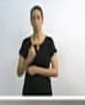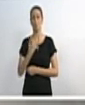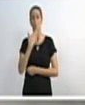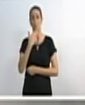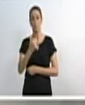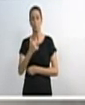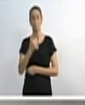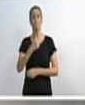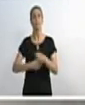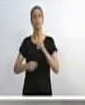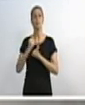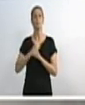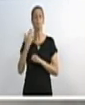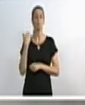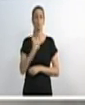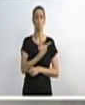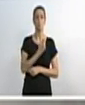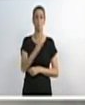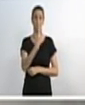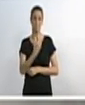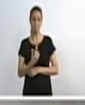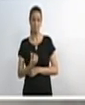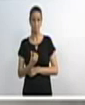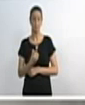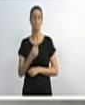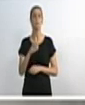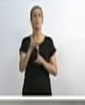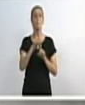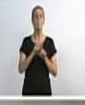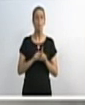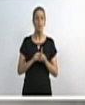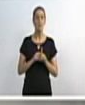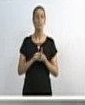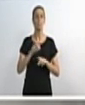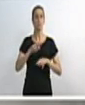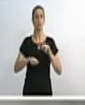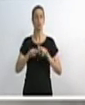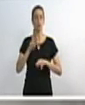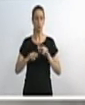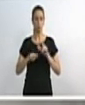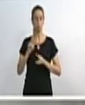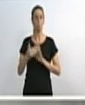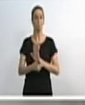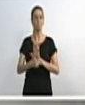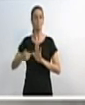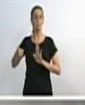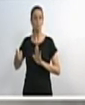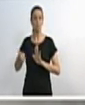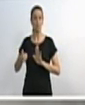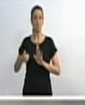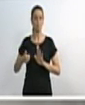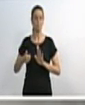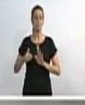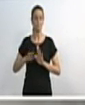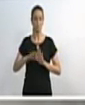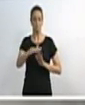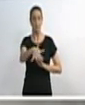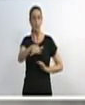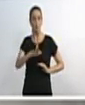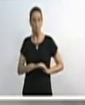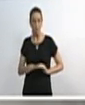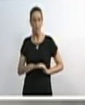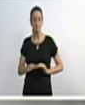2016, julho ou junho, foi retirado uma lombada